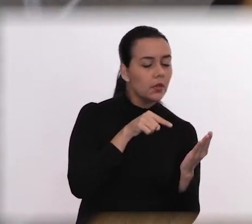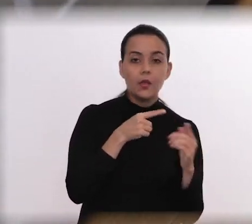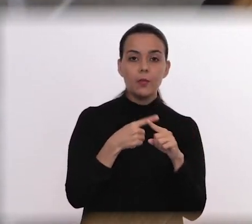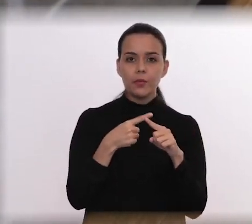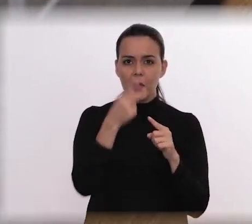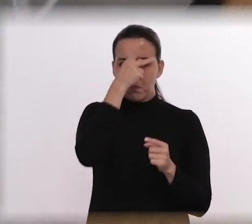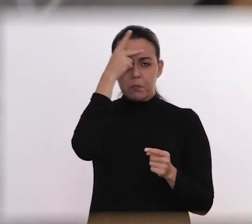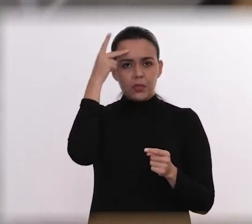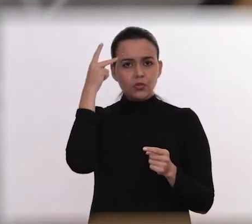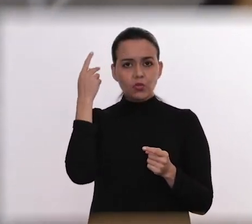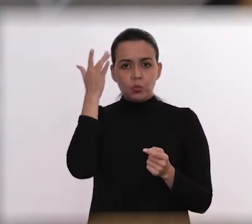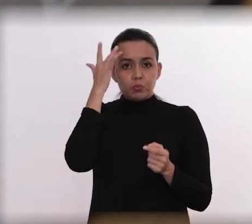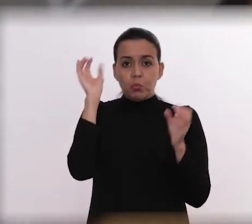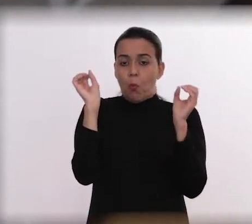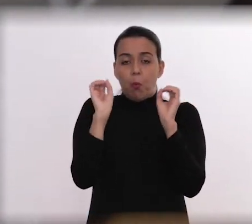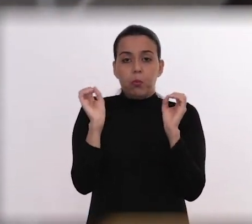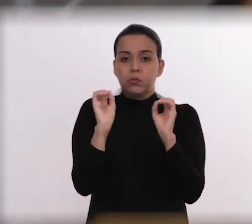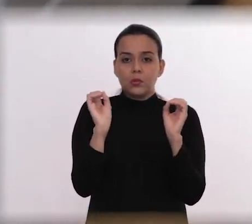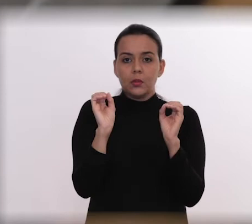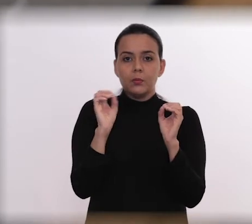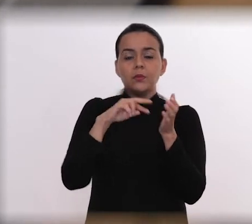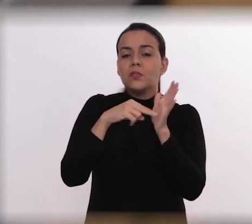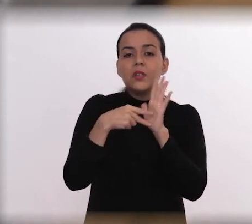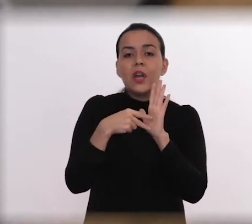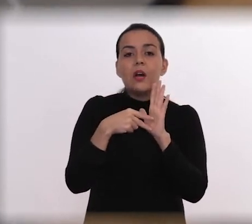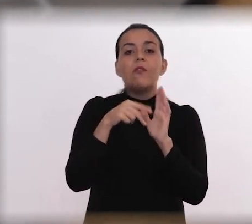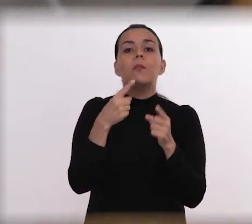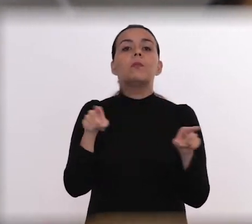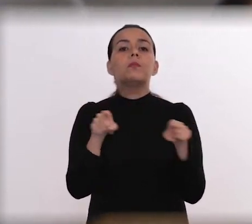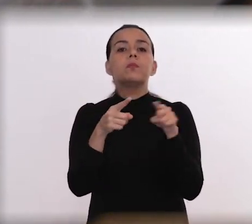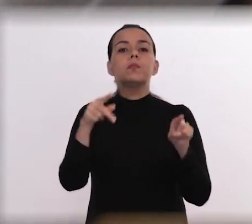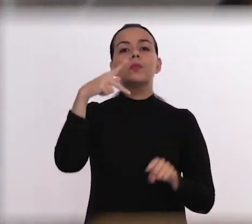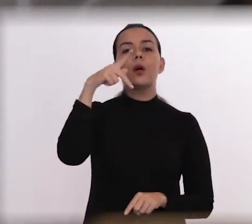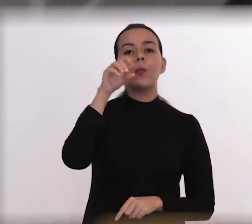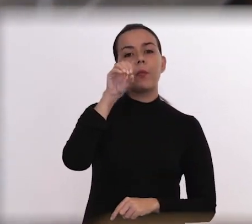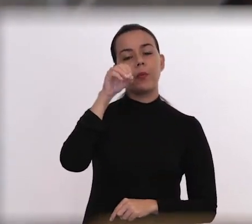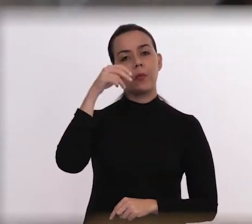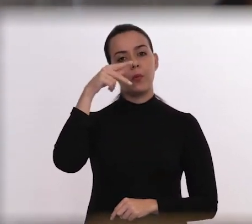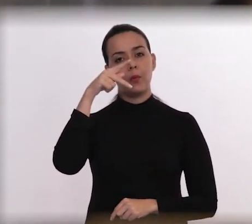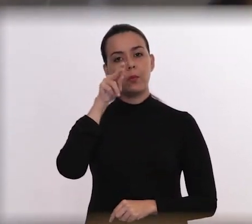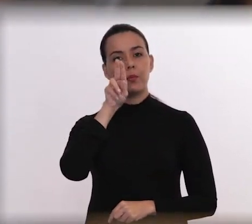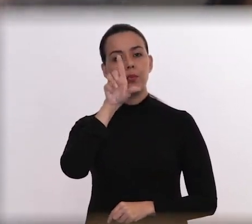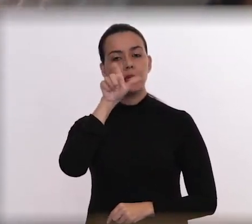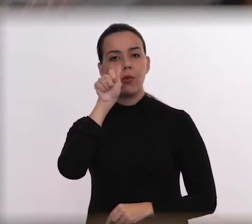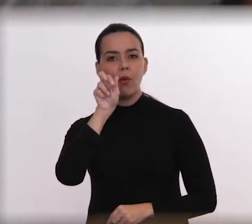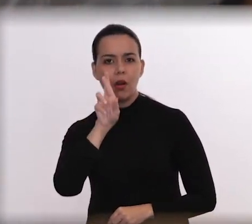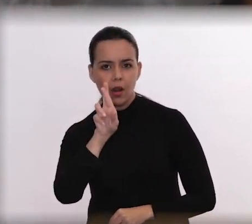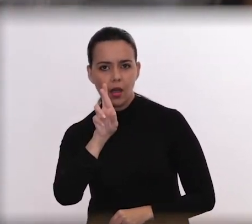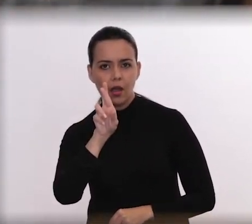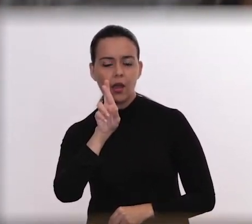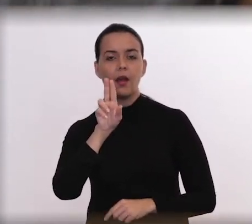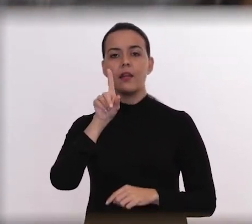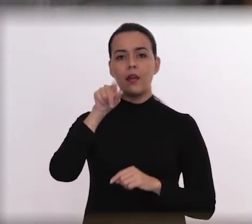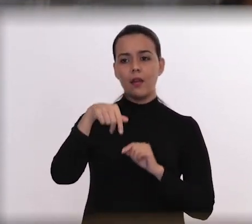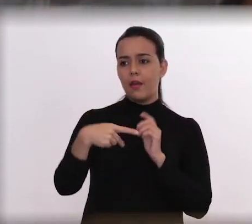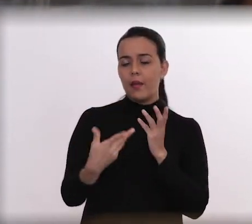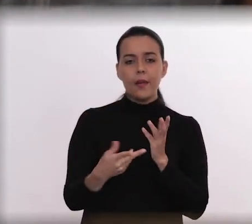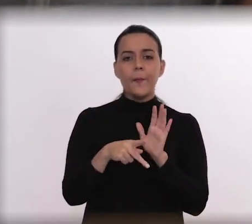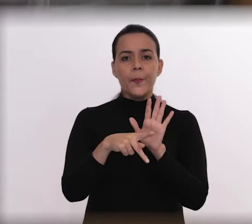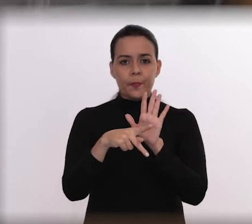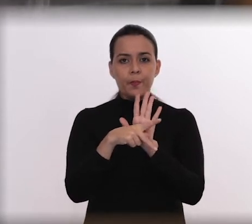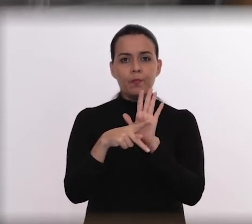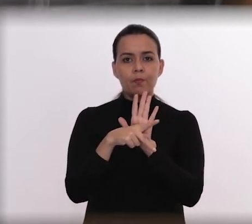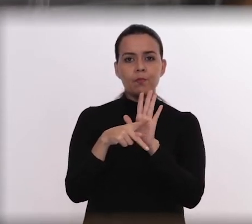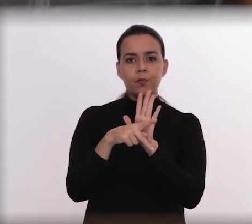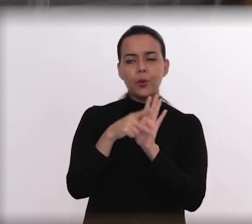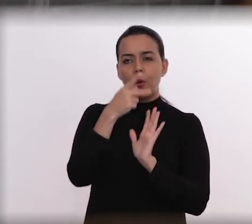o que era a música popular do Brasil. E isso é uma coisa muito vanguardeira, porque poucas